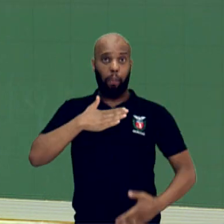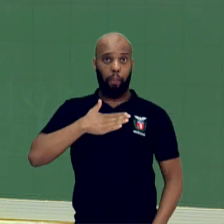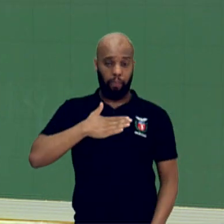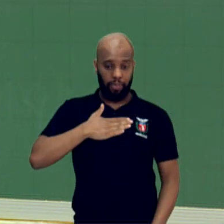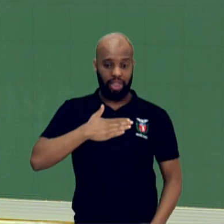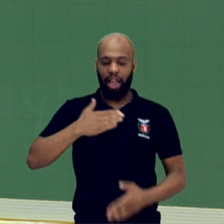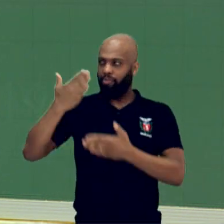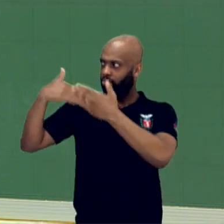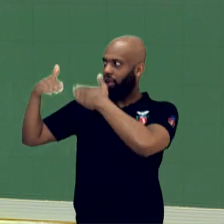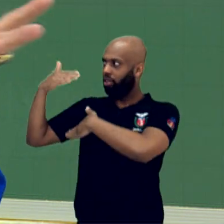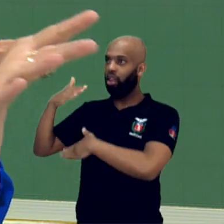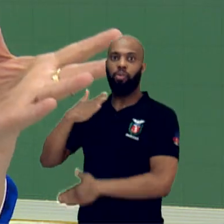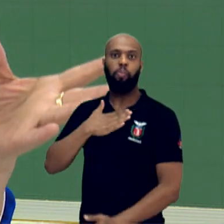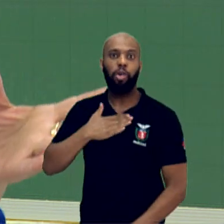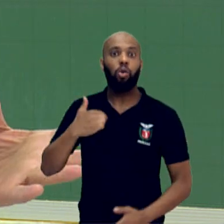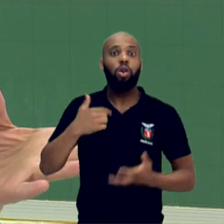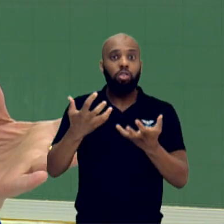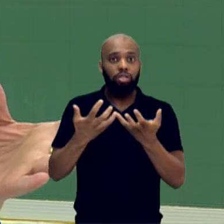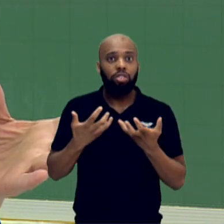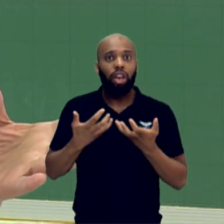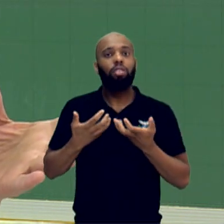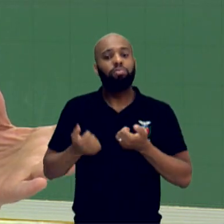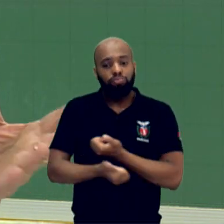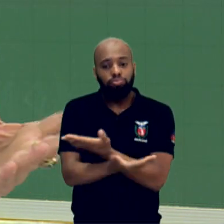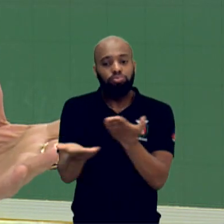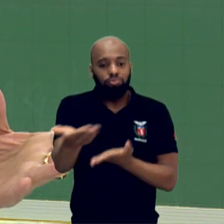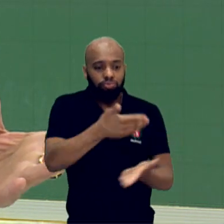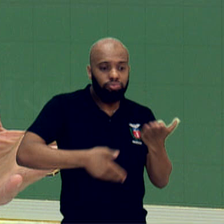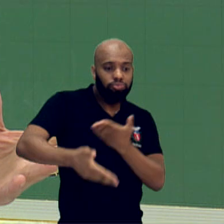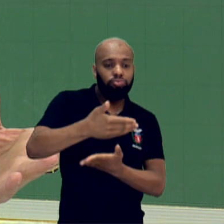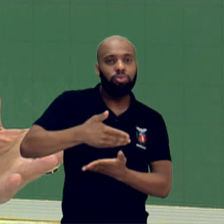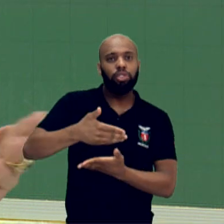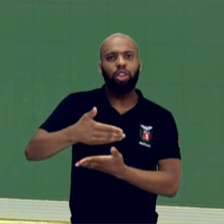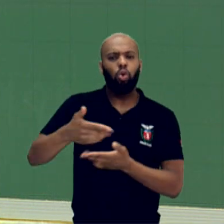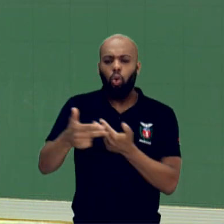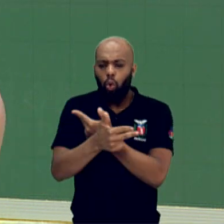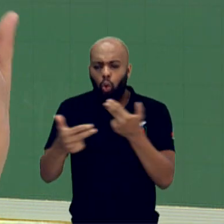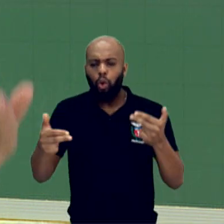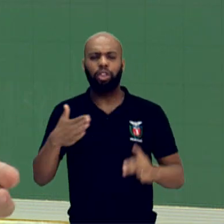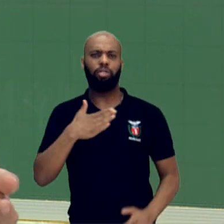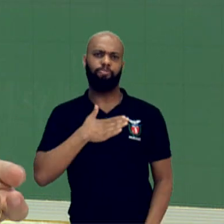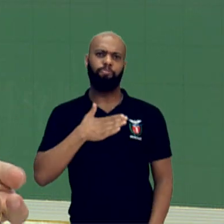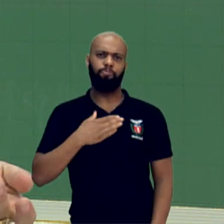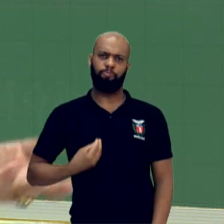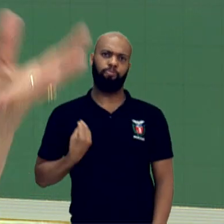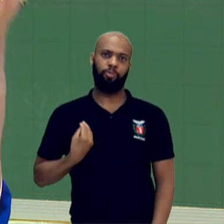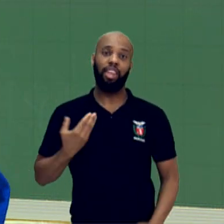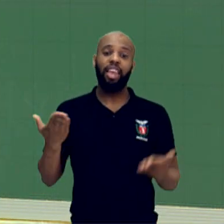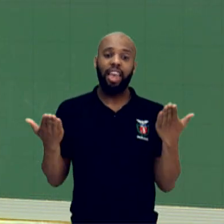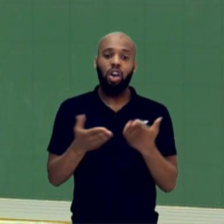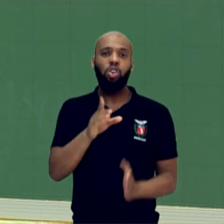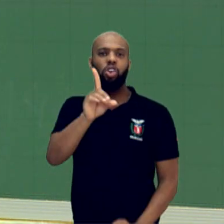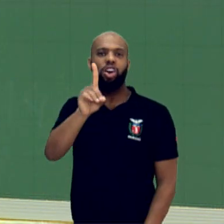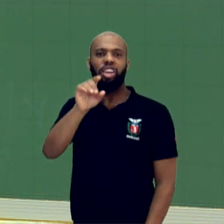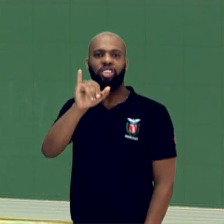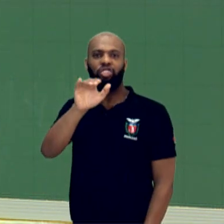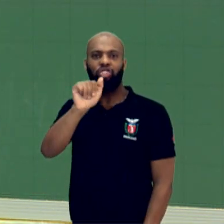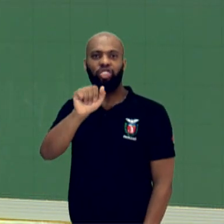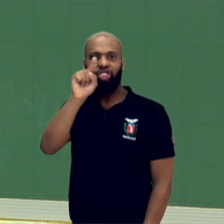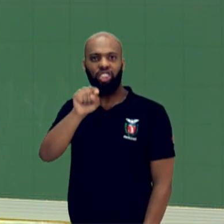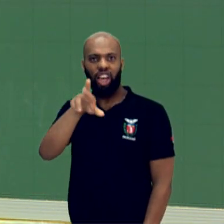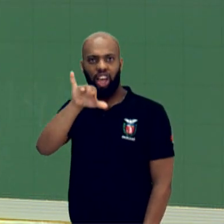lembranças do meu passado, que eu quero compartilhar com outras pessoas, fatos da minha vida. Já o diário é uma coisa mais secreta, é